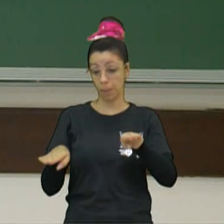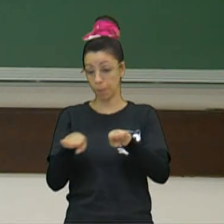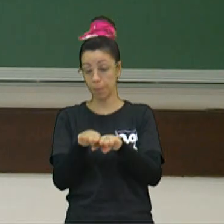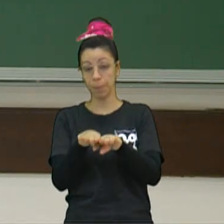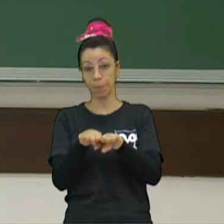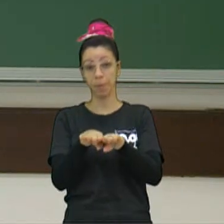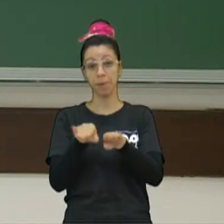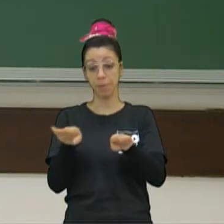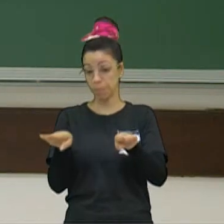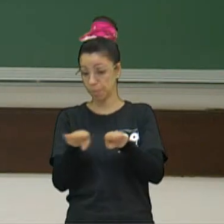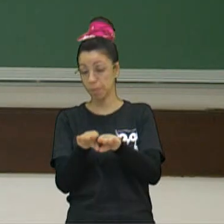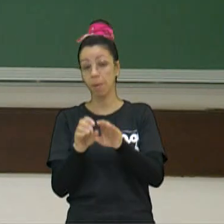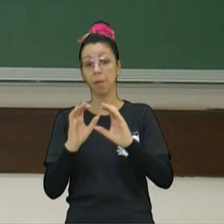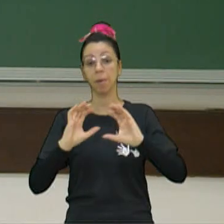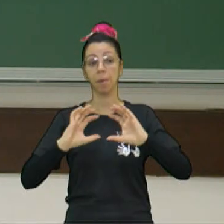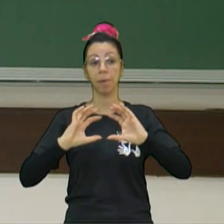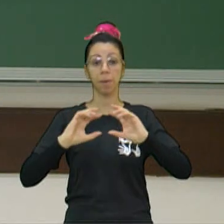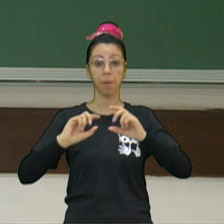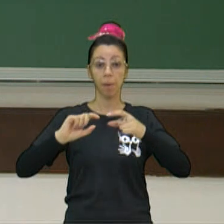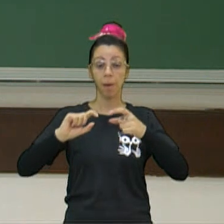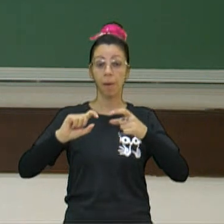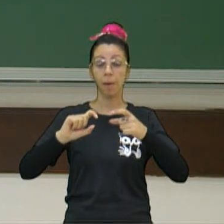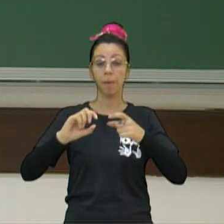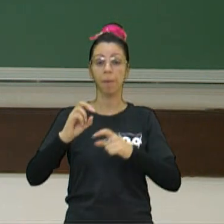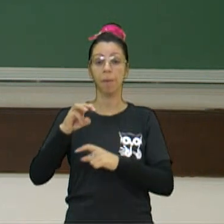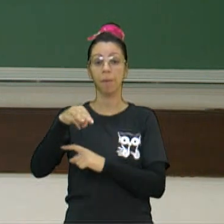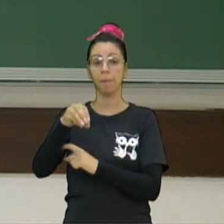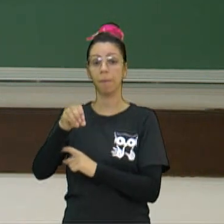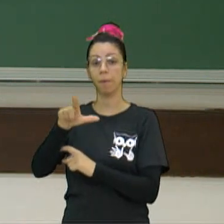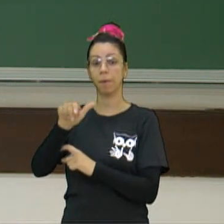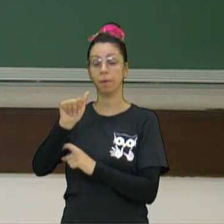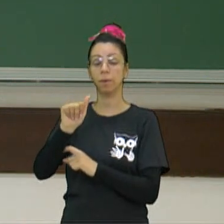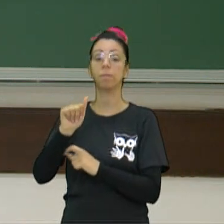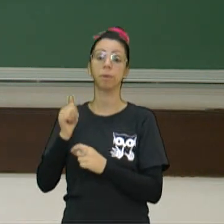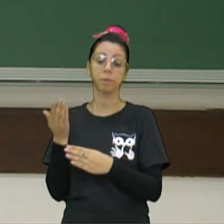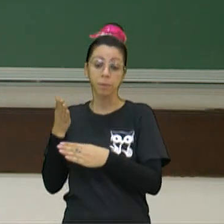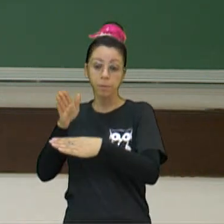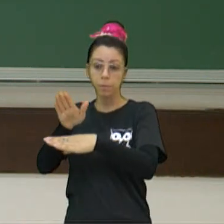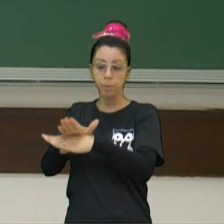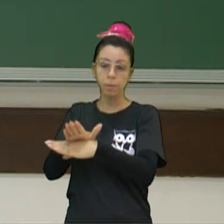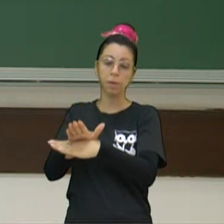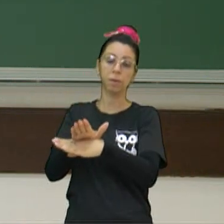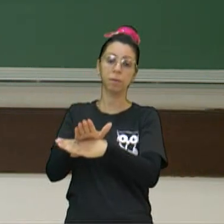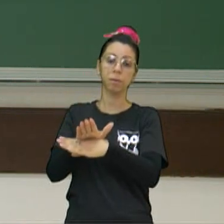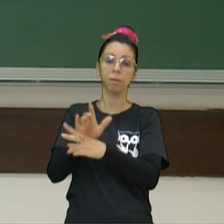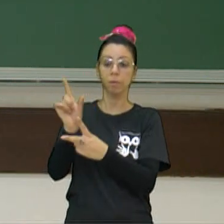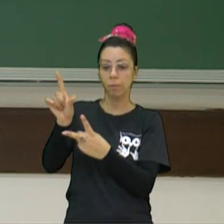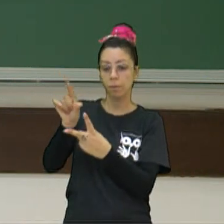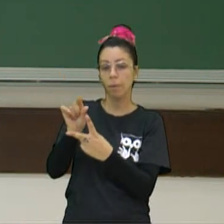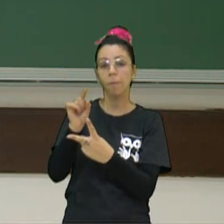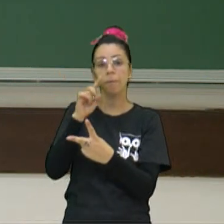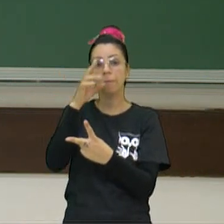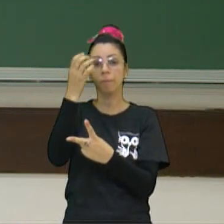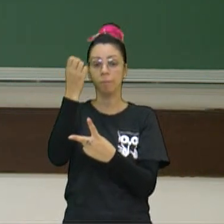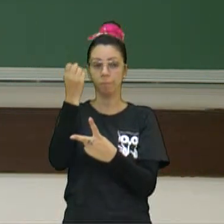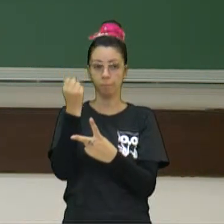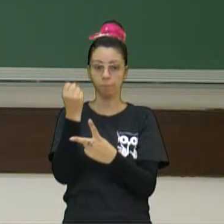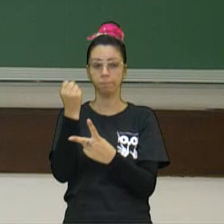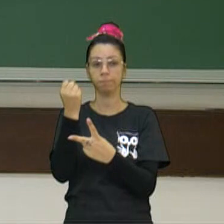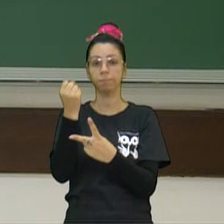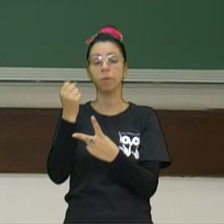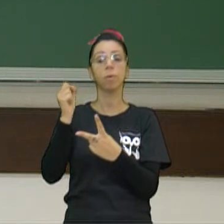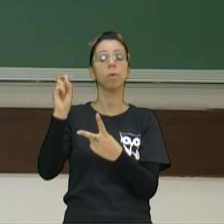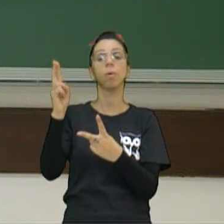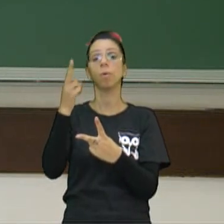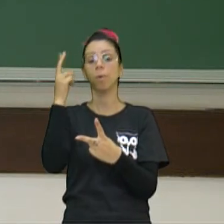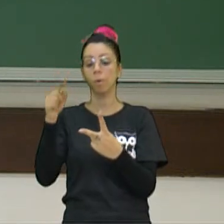praticante, né? Então a mola pode ajudar o praticante, pode diminuir a força que o praticante precisa estar utilizando, assim como